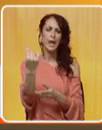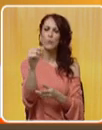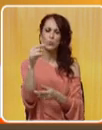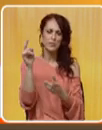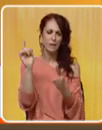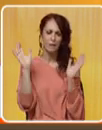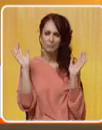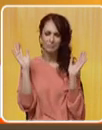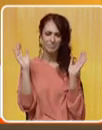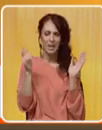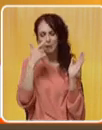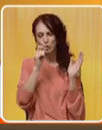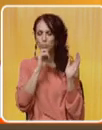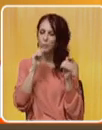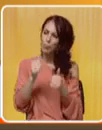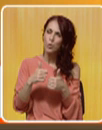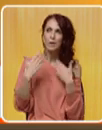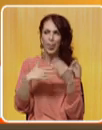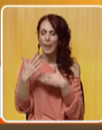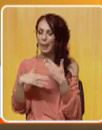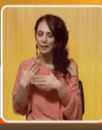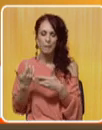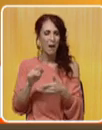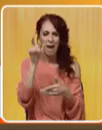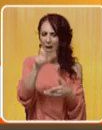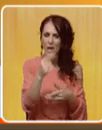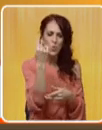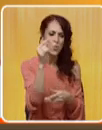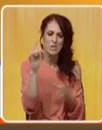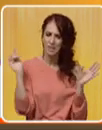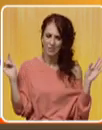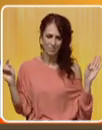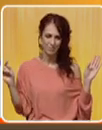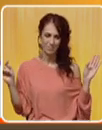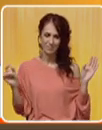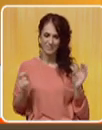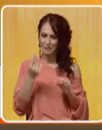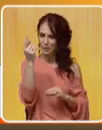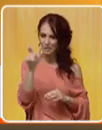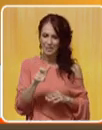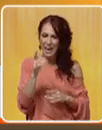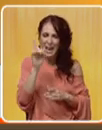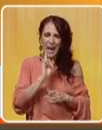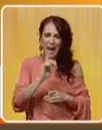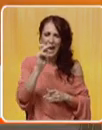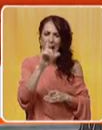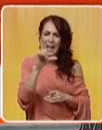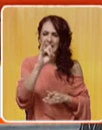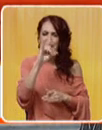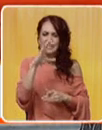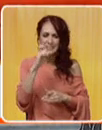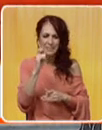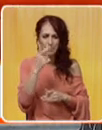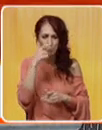pessoas possam ser muito generosas e por muita eh ternura que possam dar às pessoas a Alice era única